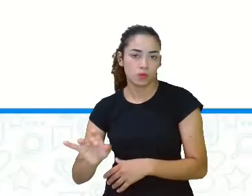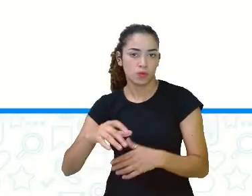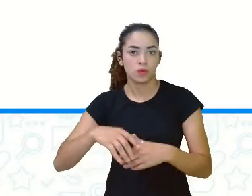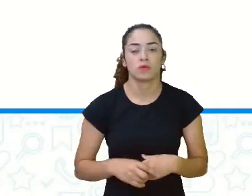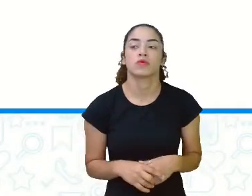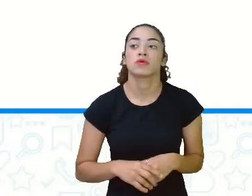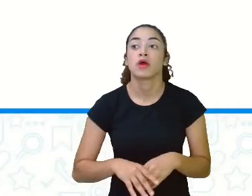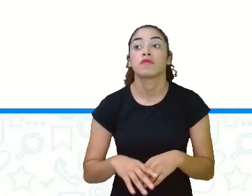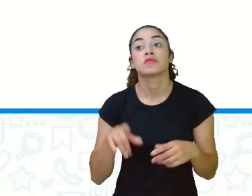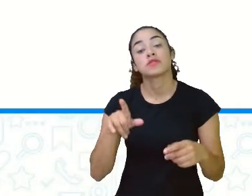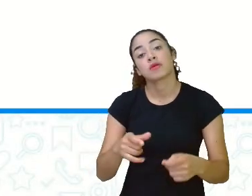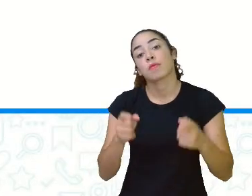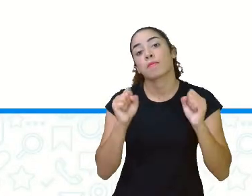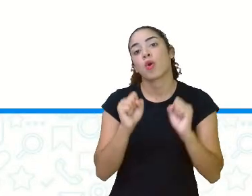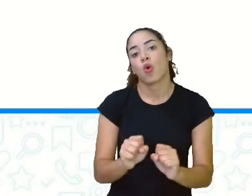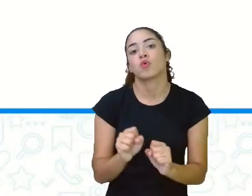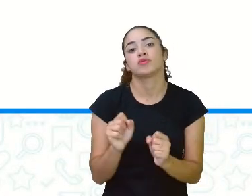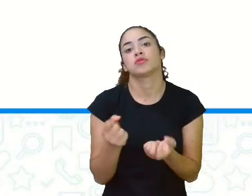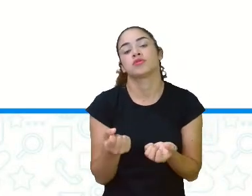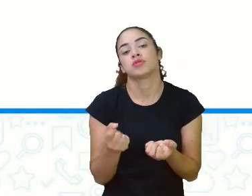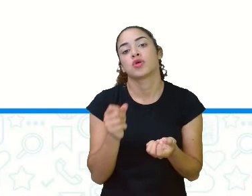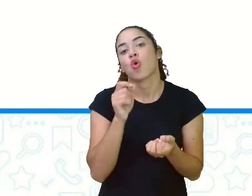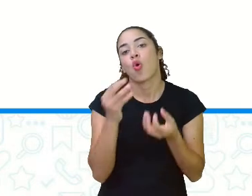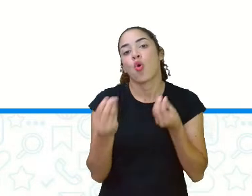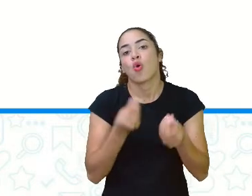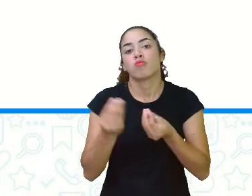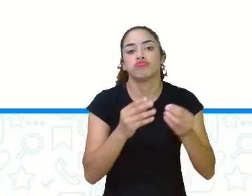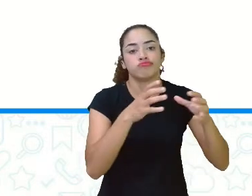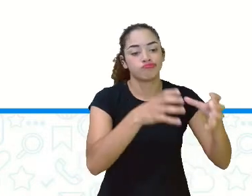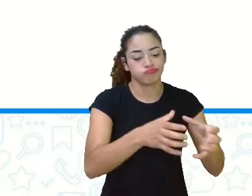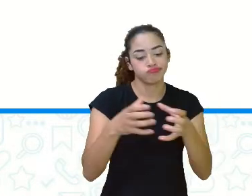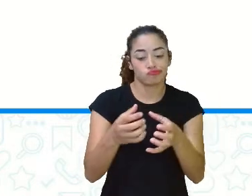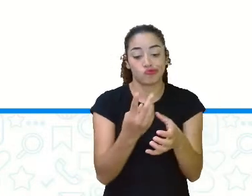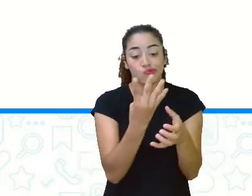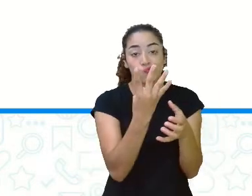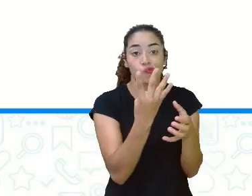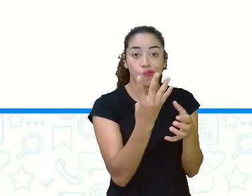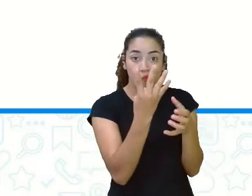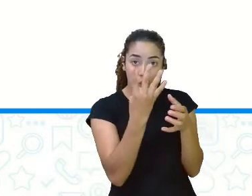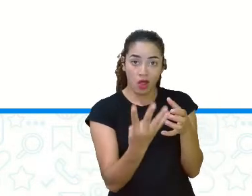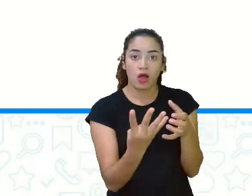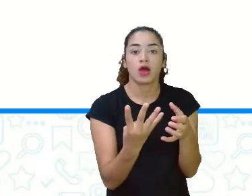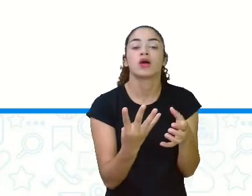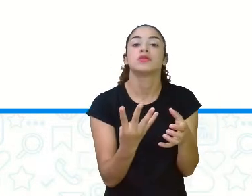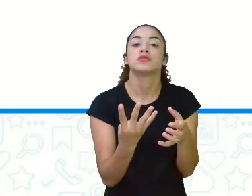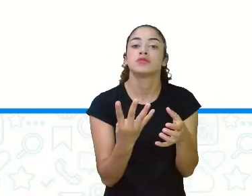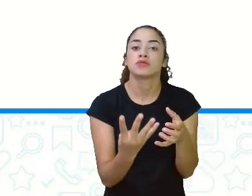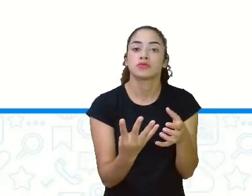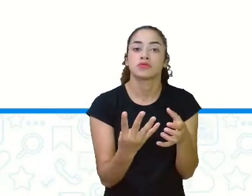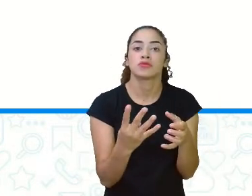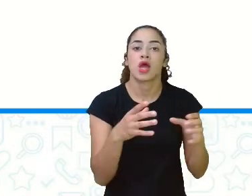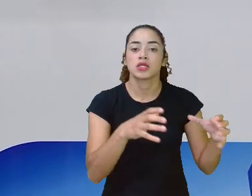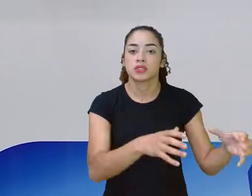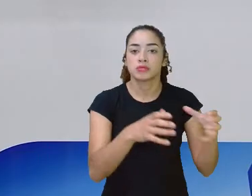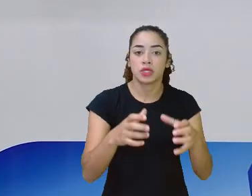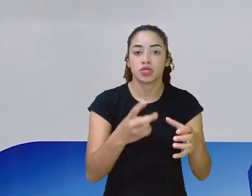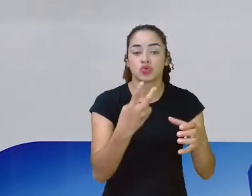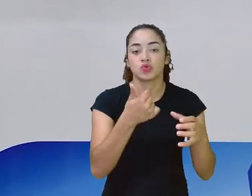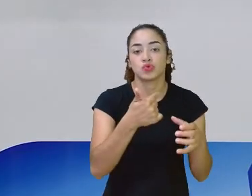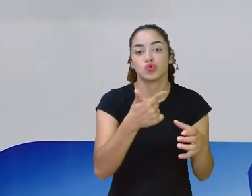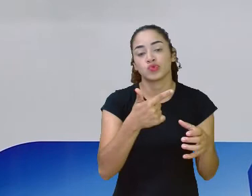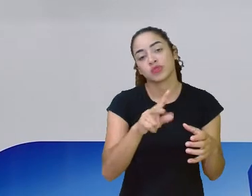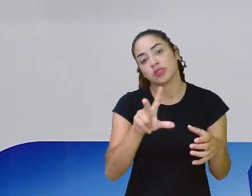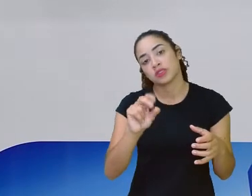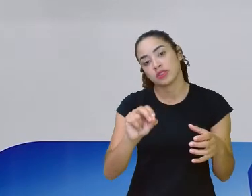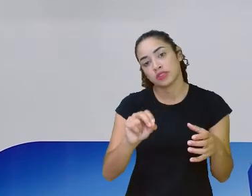poderia pegar também o quê? 4 recipientes de 250 ml. E aí, o que é que você tem aqui?